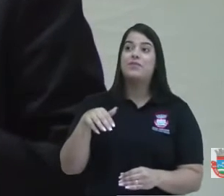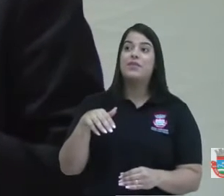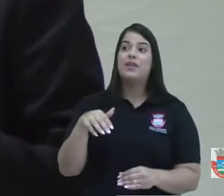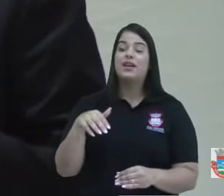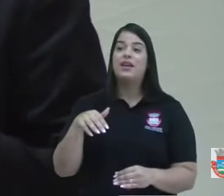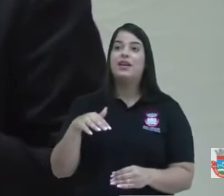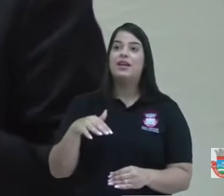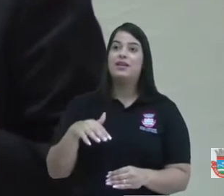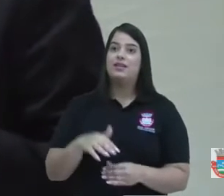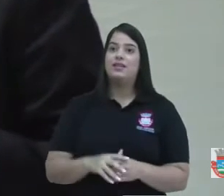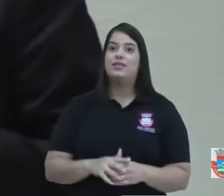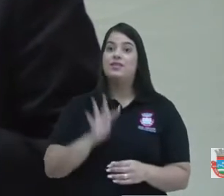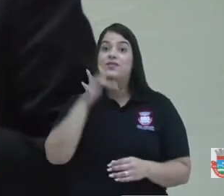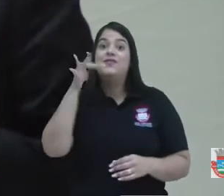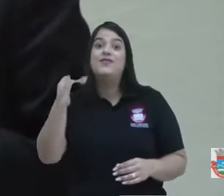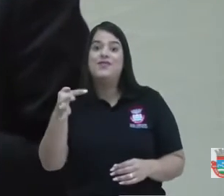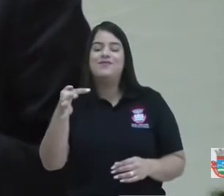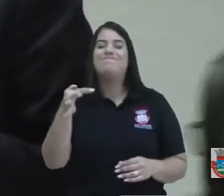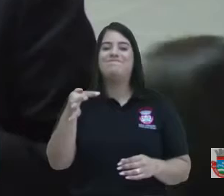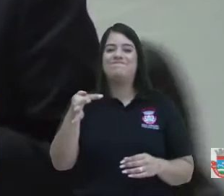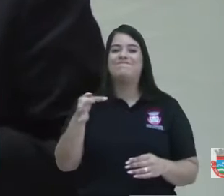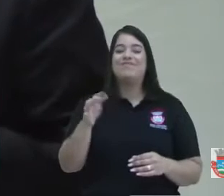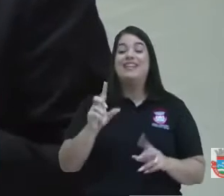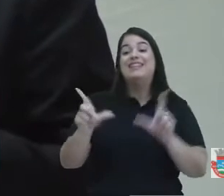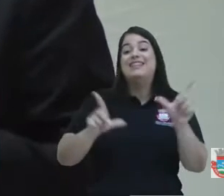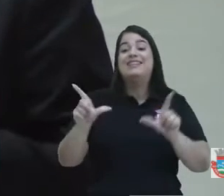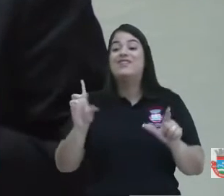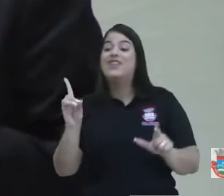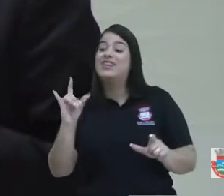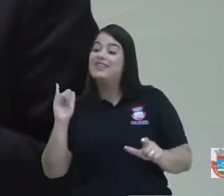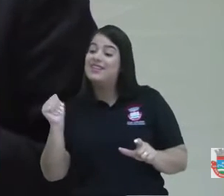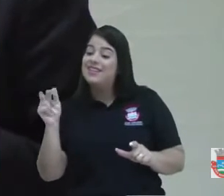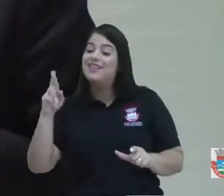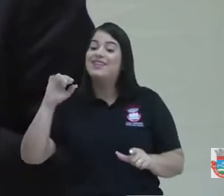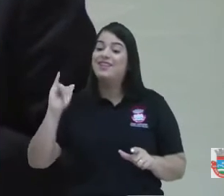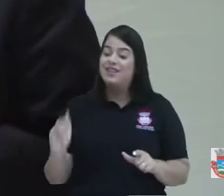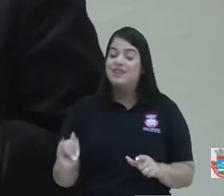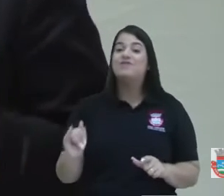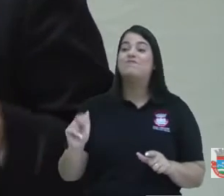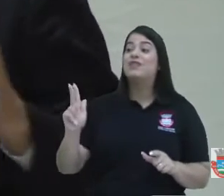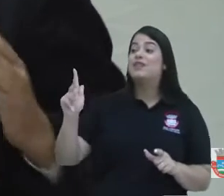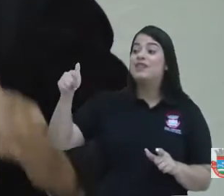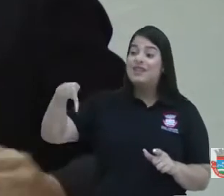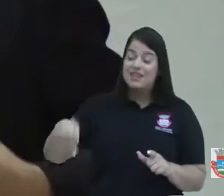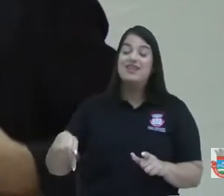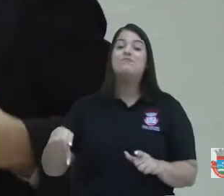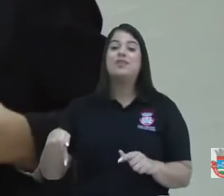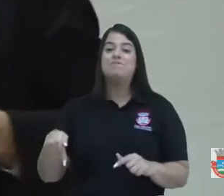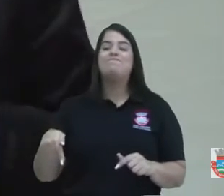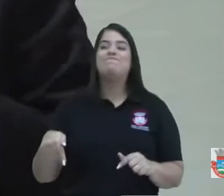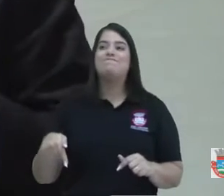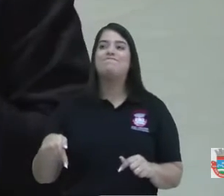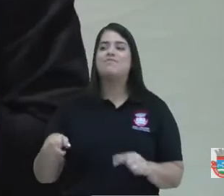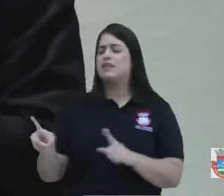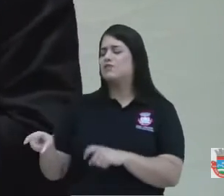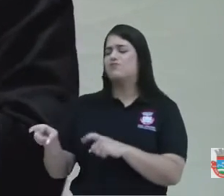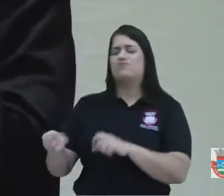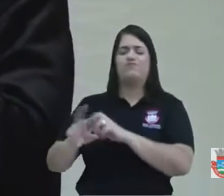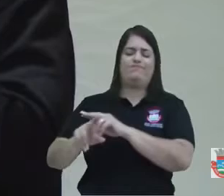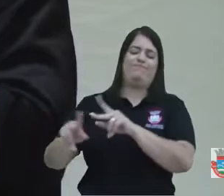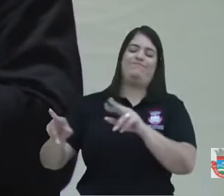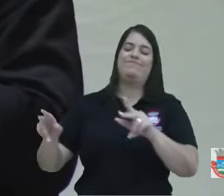TV Diário, né? Um abraço aí ao pessoal do Gama e região, Queimada Grande e região, Sudré e